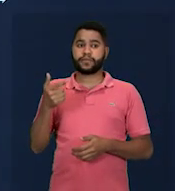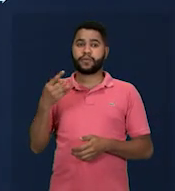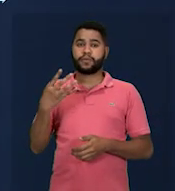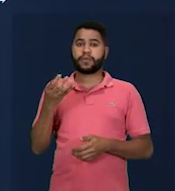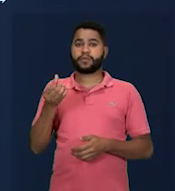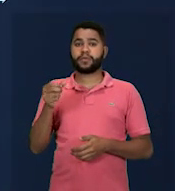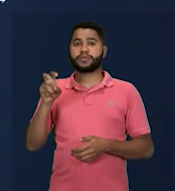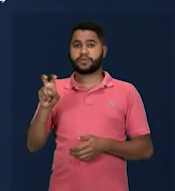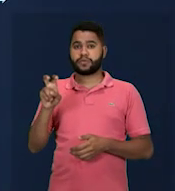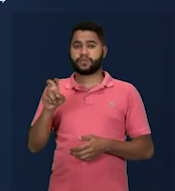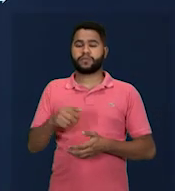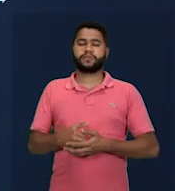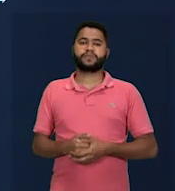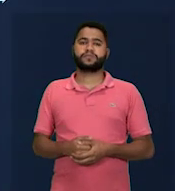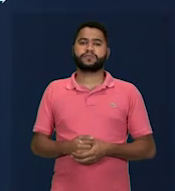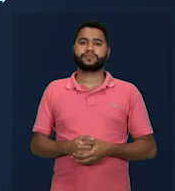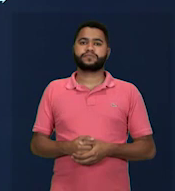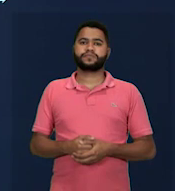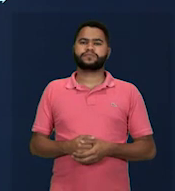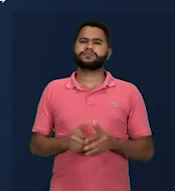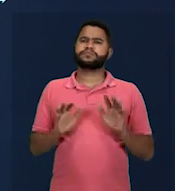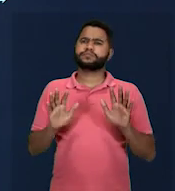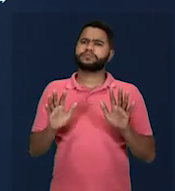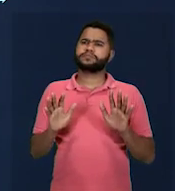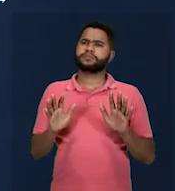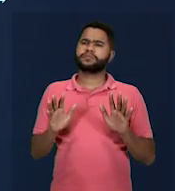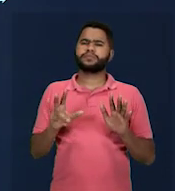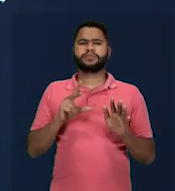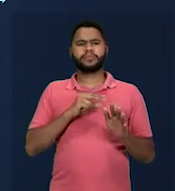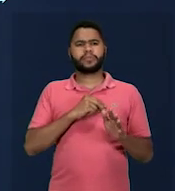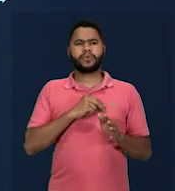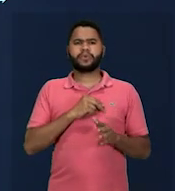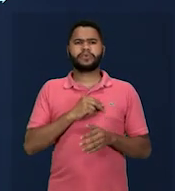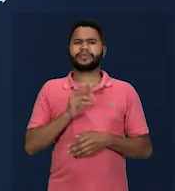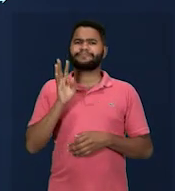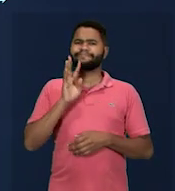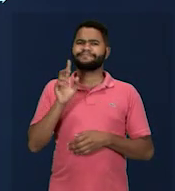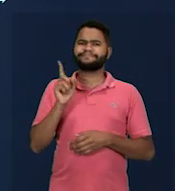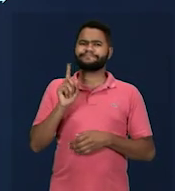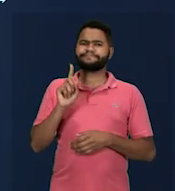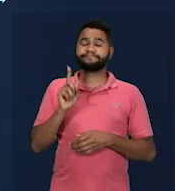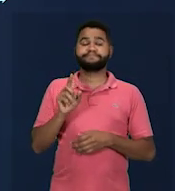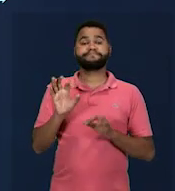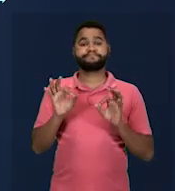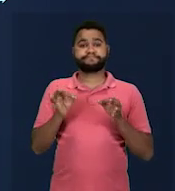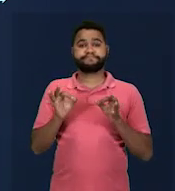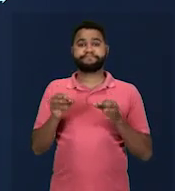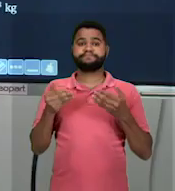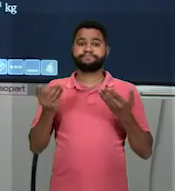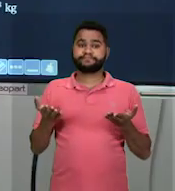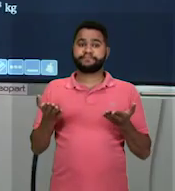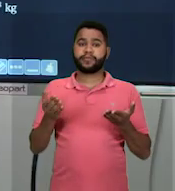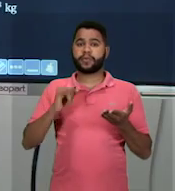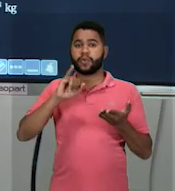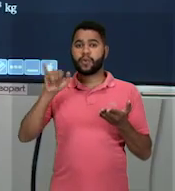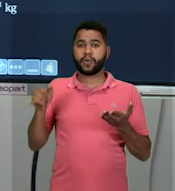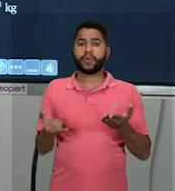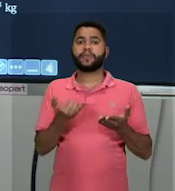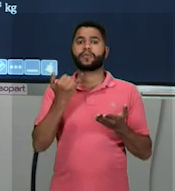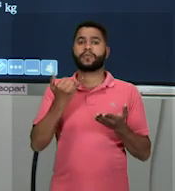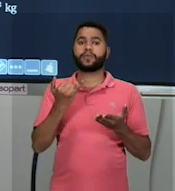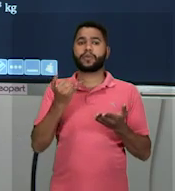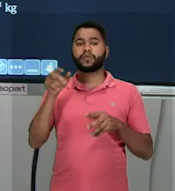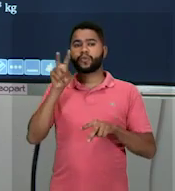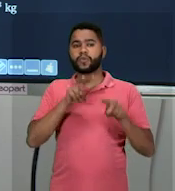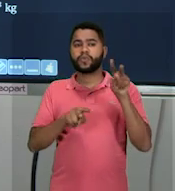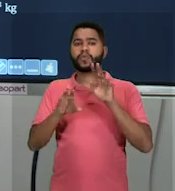0,00465 kg. Você vai falar assim, puxa Alex, não ficou legal, não ficou mesmo. Tá? Então eu aproveitei aqui para revisar o